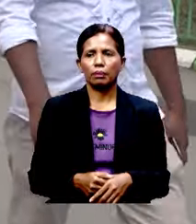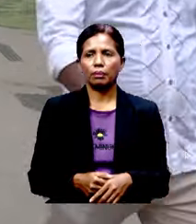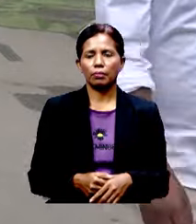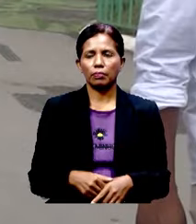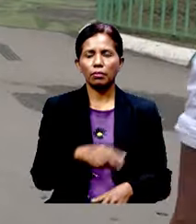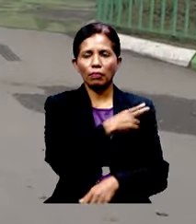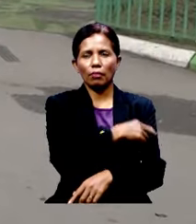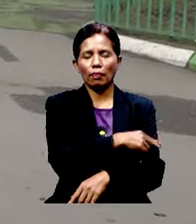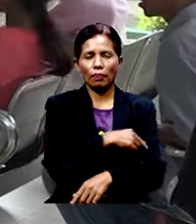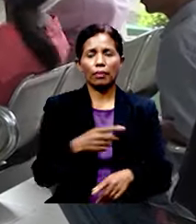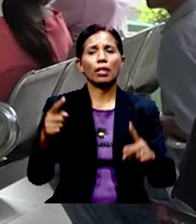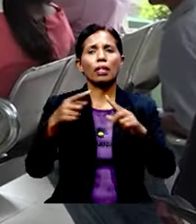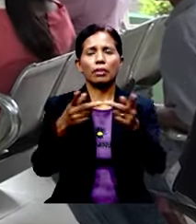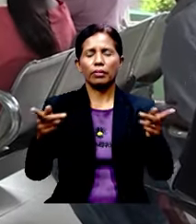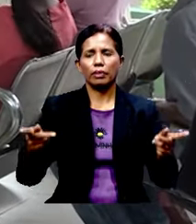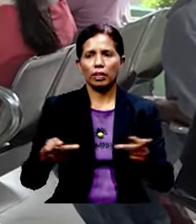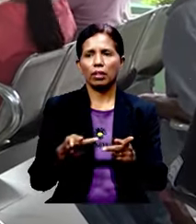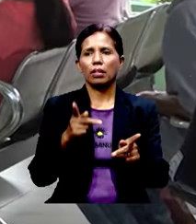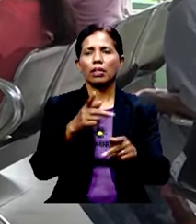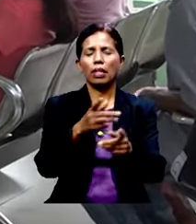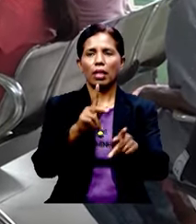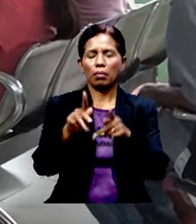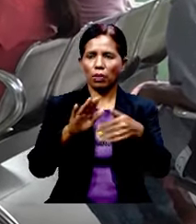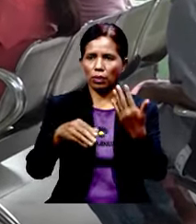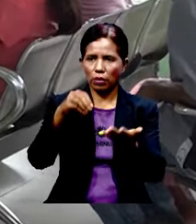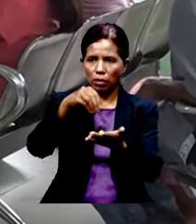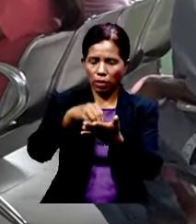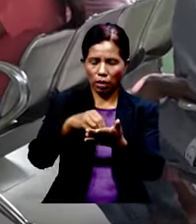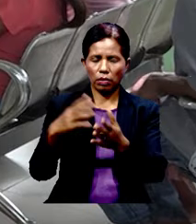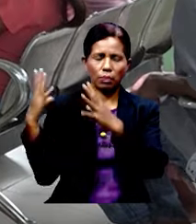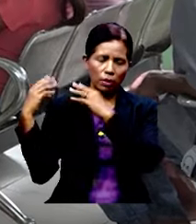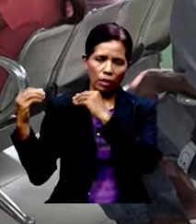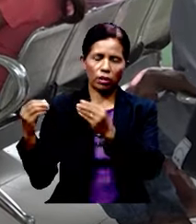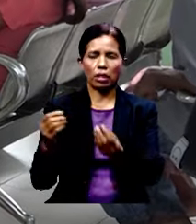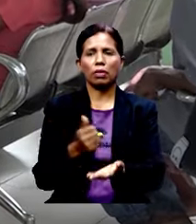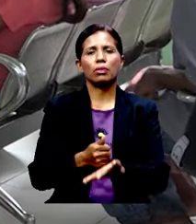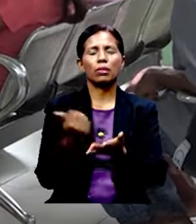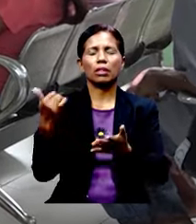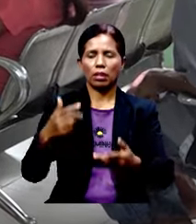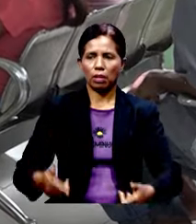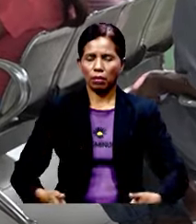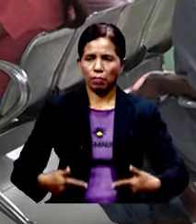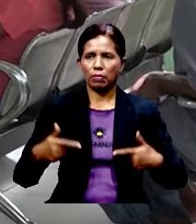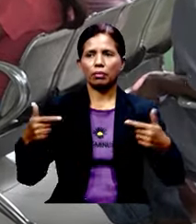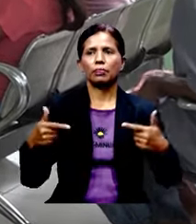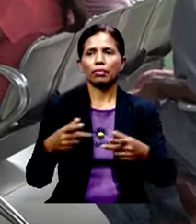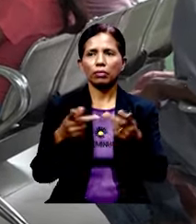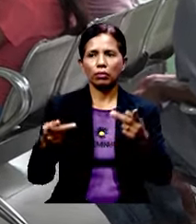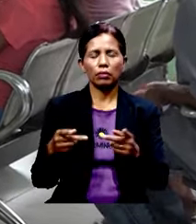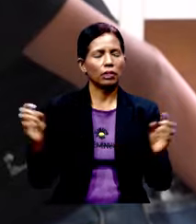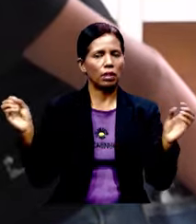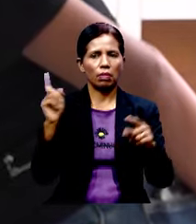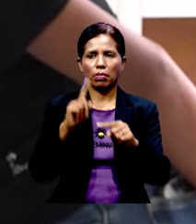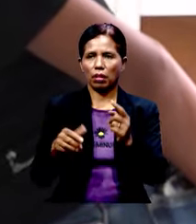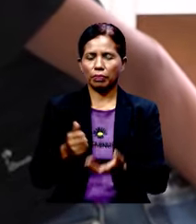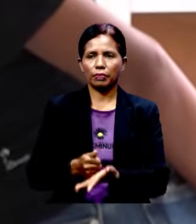Hospital makfating idanebe, povo roto tau esperança ato cura sirane moras. Mai be fating ne iha limitação, nebe la bele